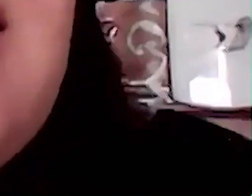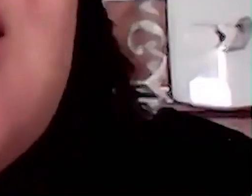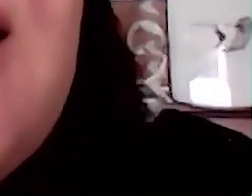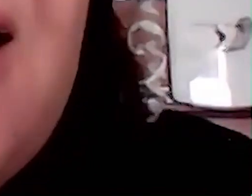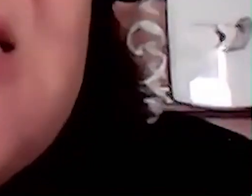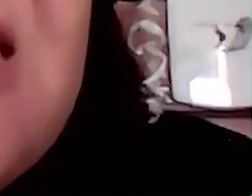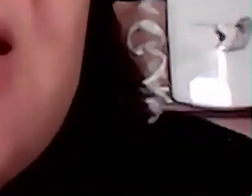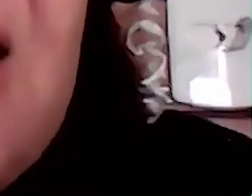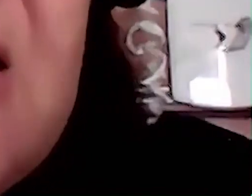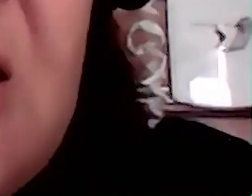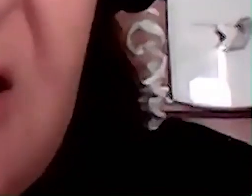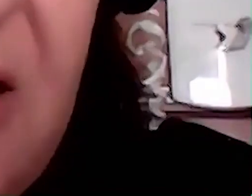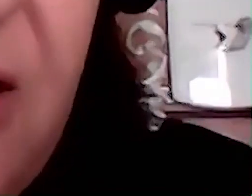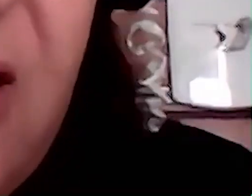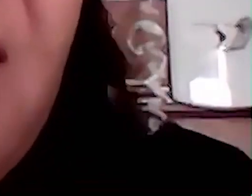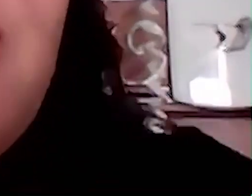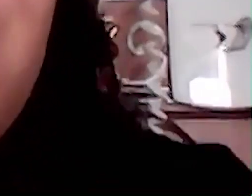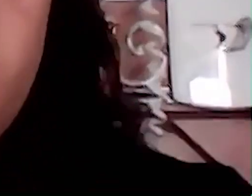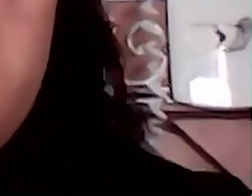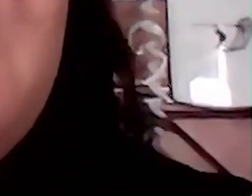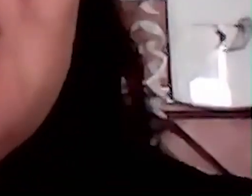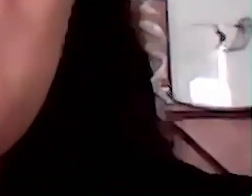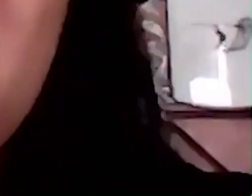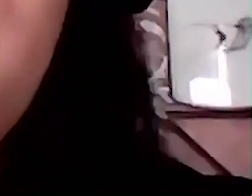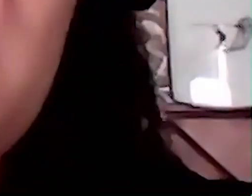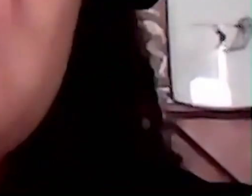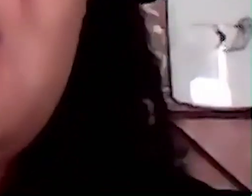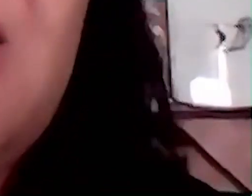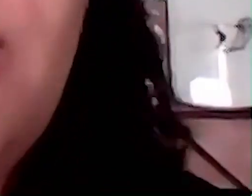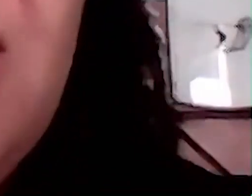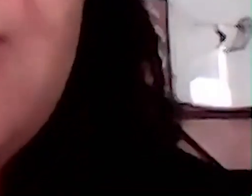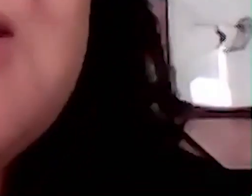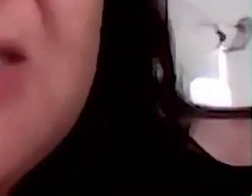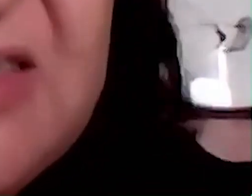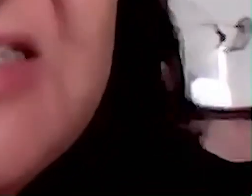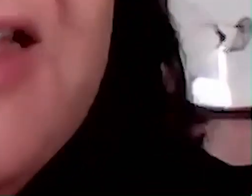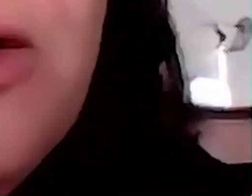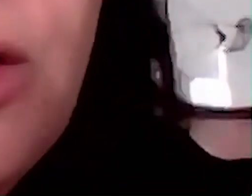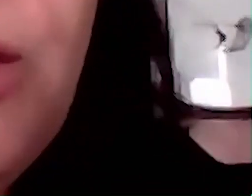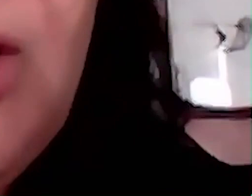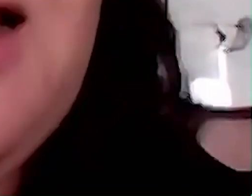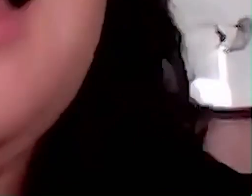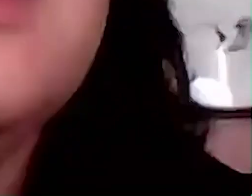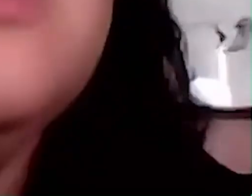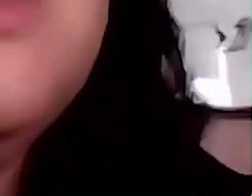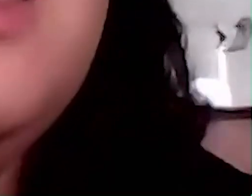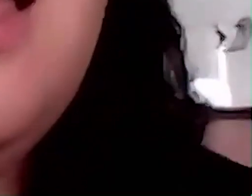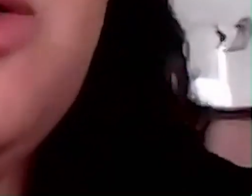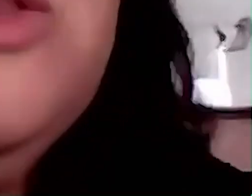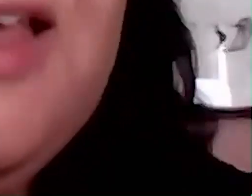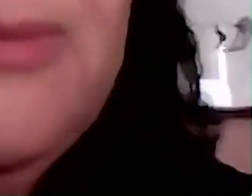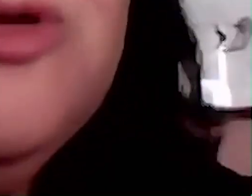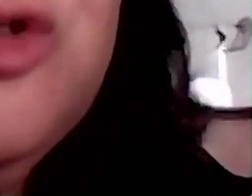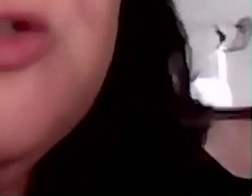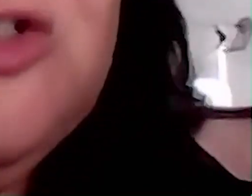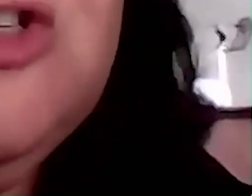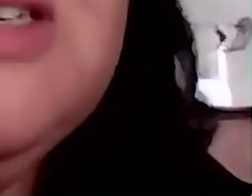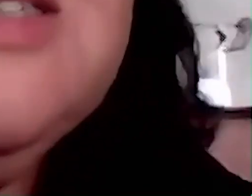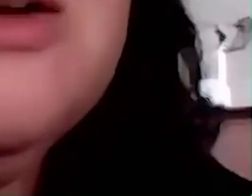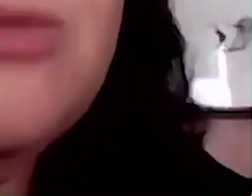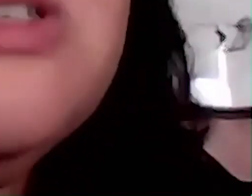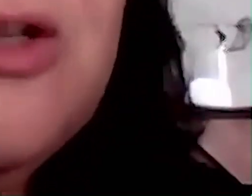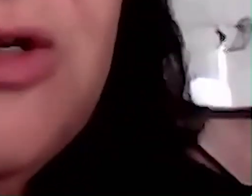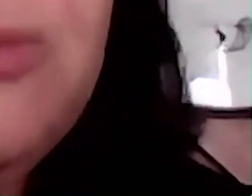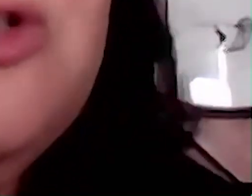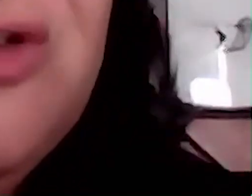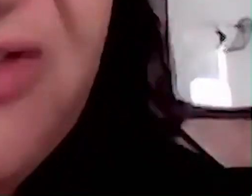Castigo, ser trazida a diferença não, mas ser colocada o termo